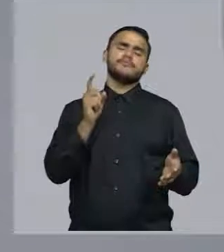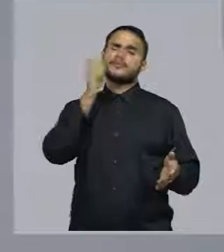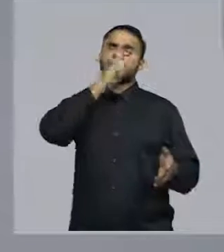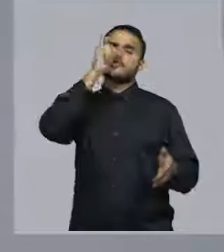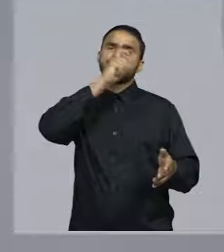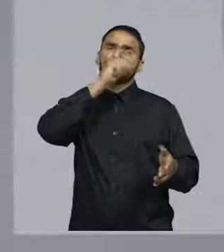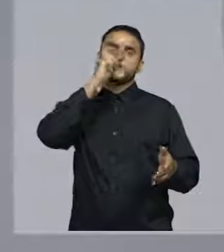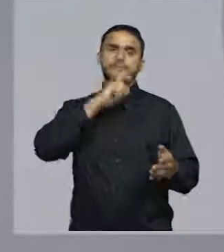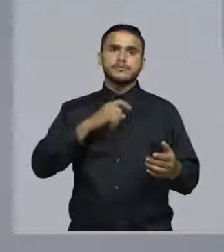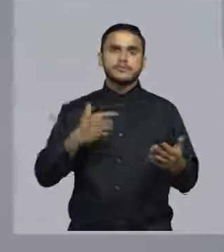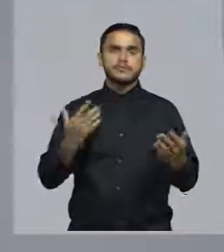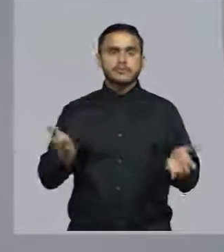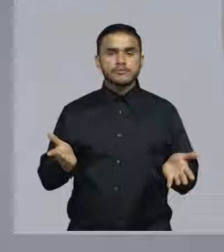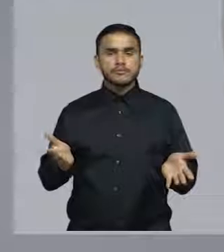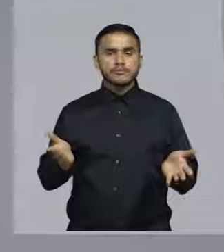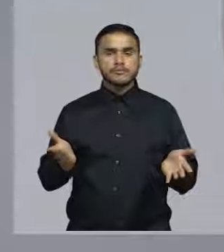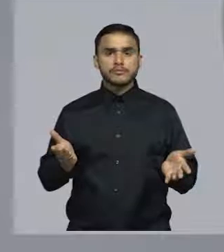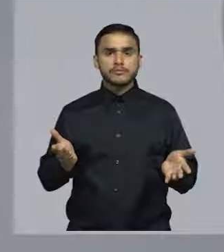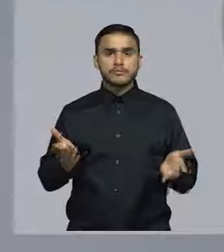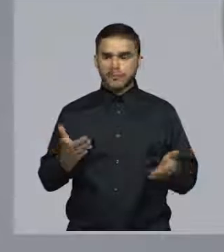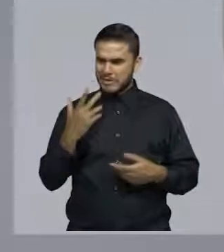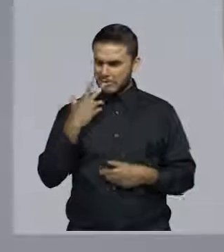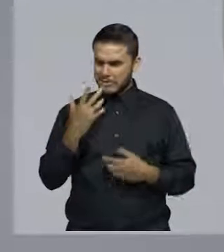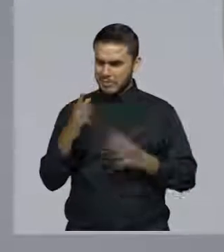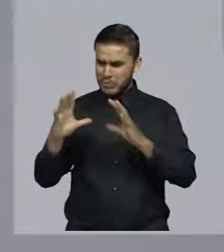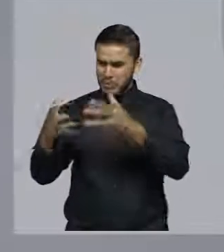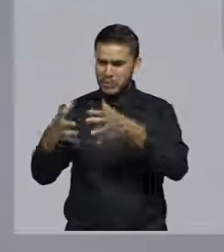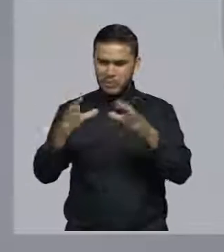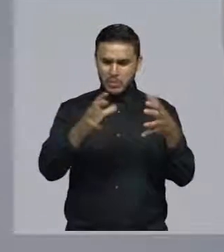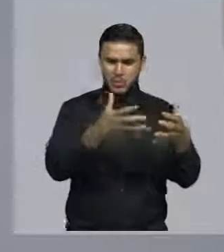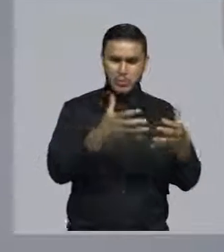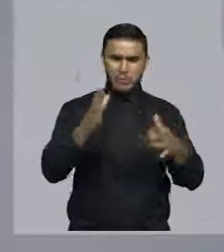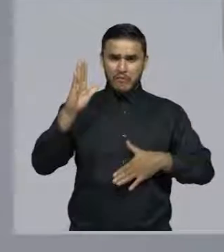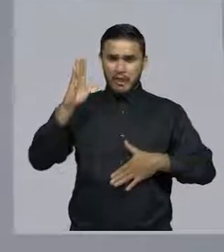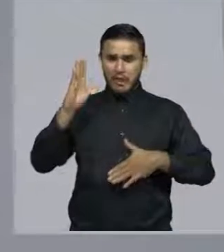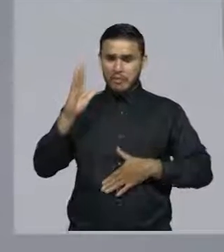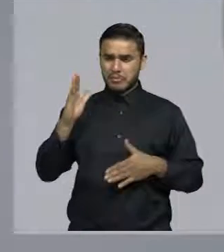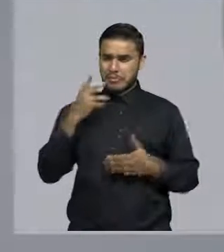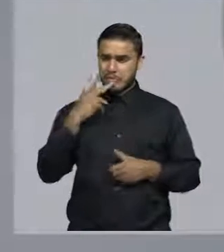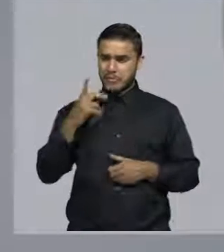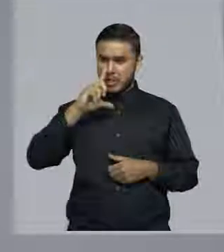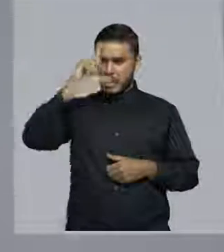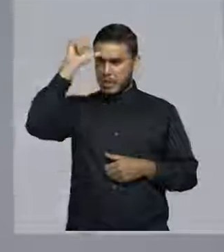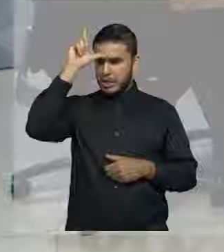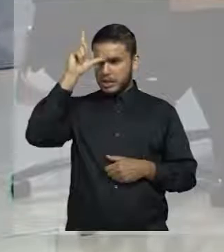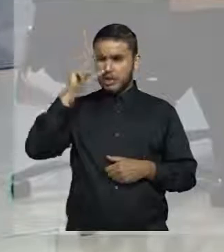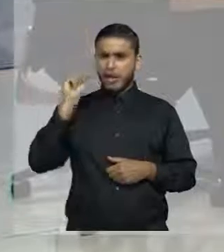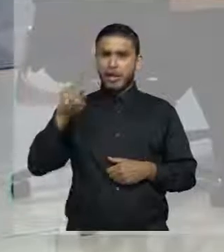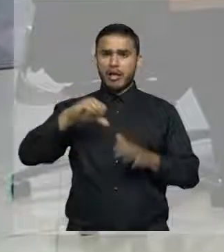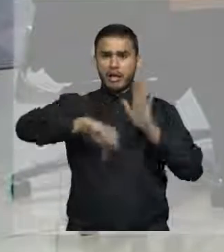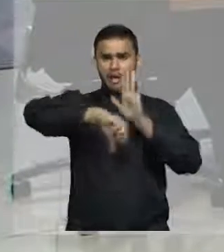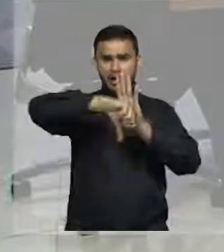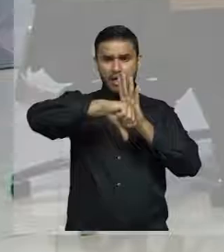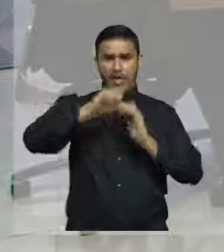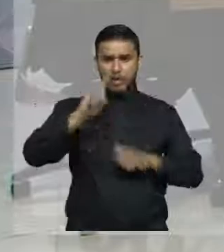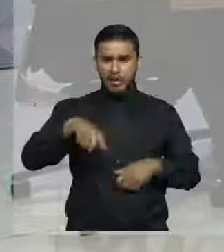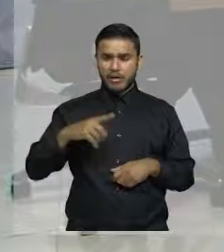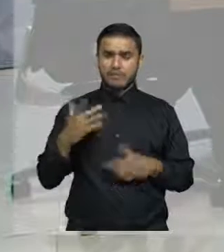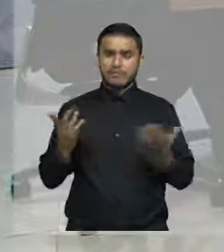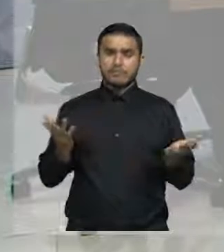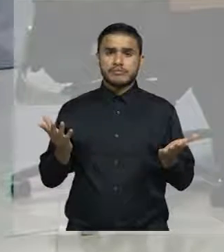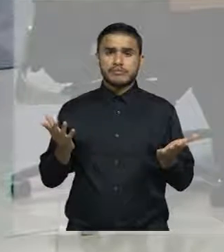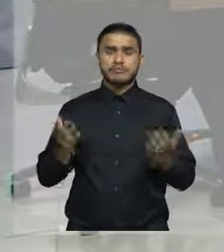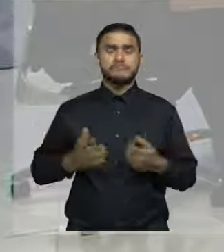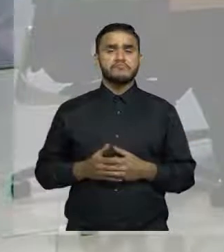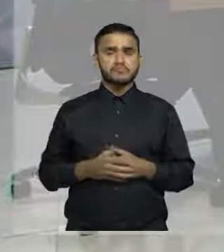se desconhecer a existência dessas lideranças, se é que podemos chamar isso de liderança do crime, acho que sim,